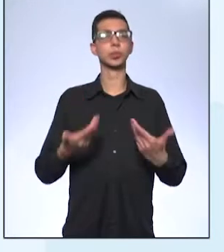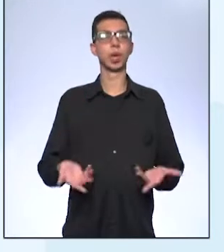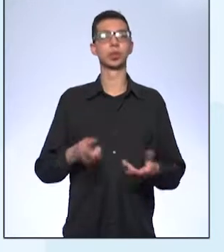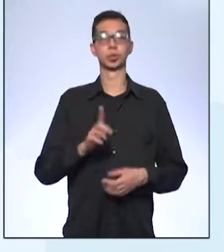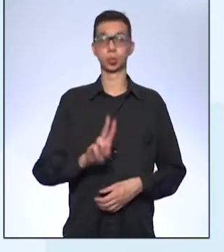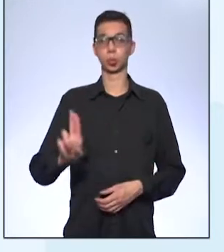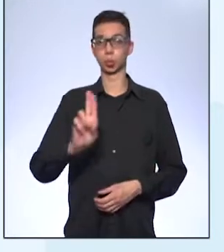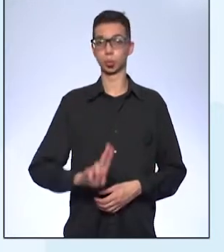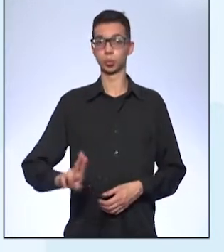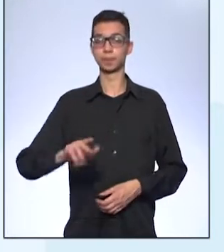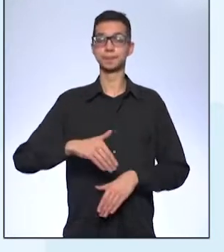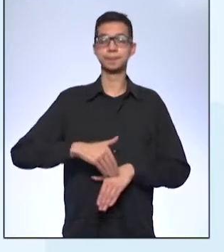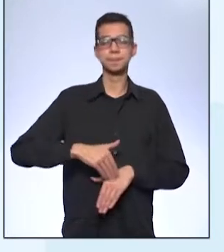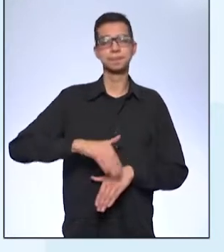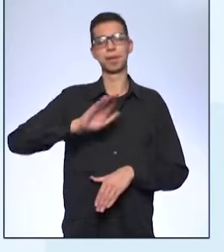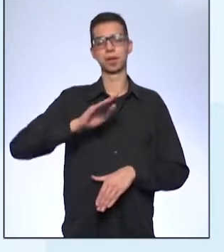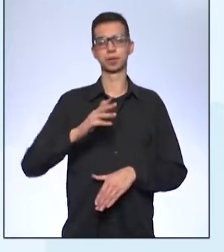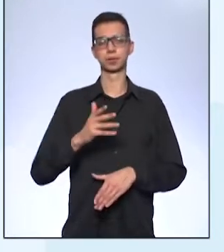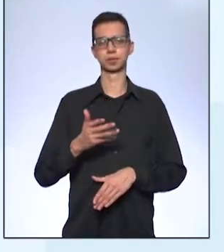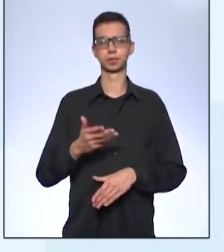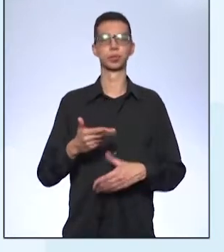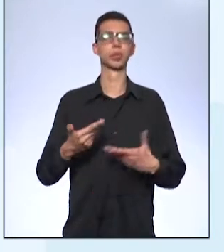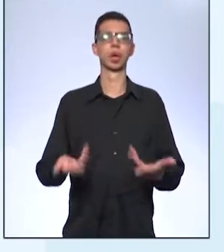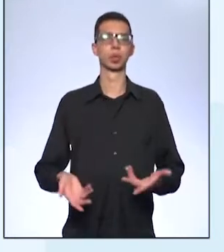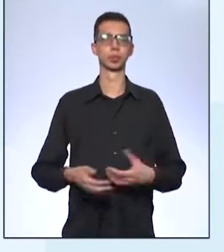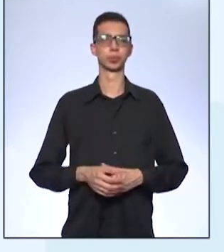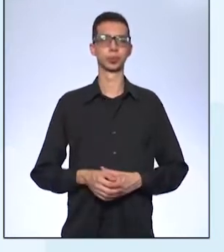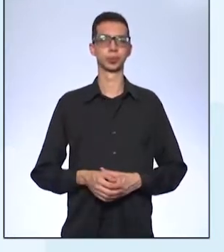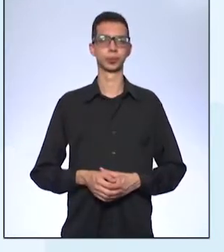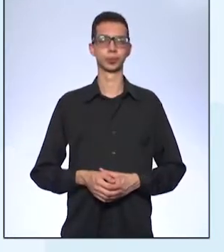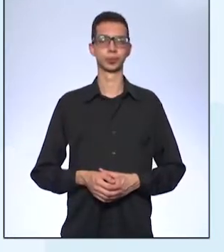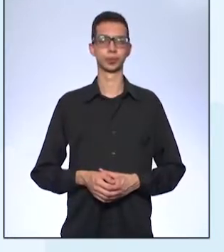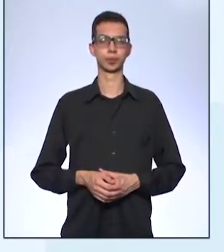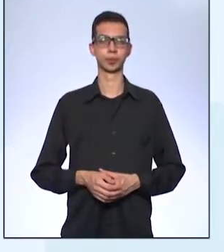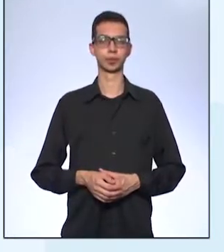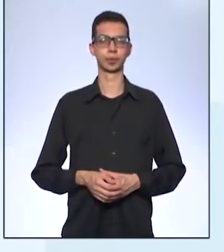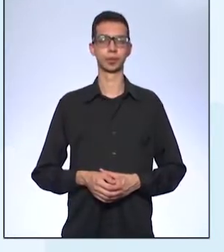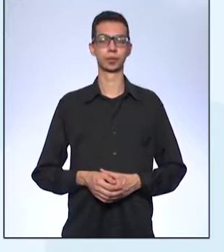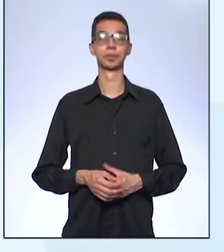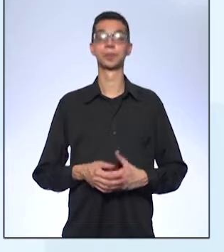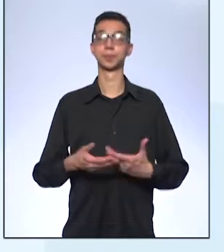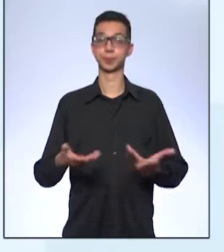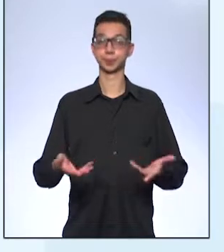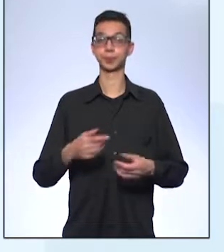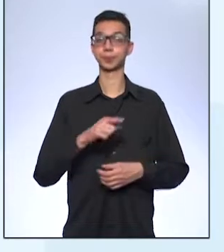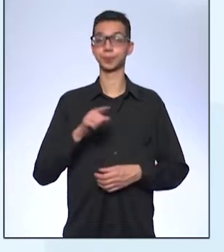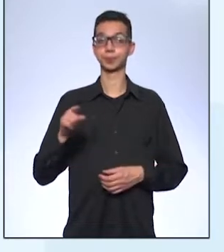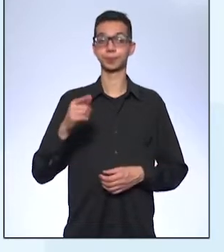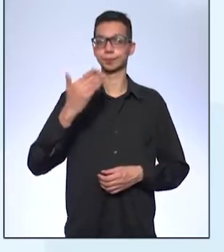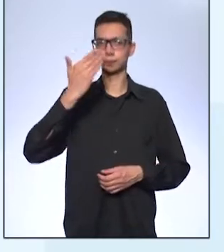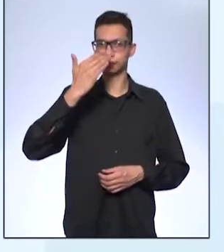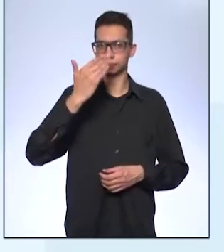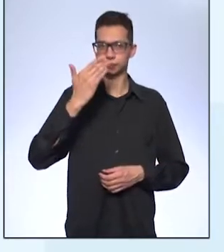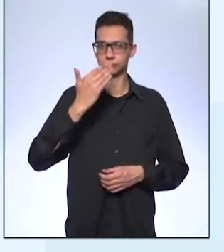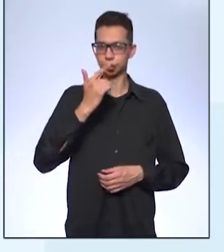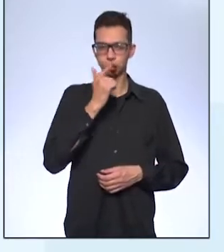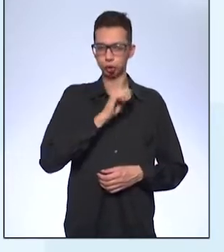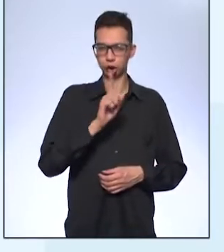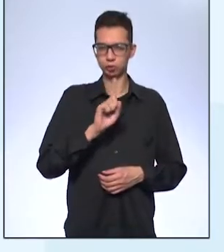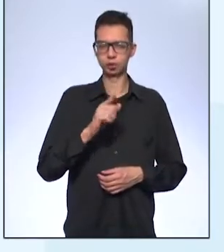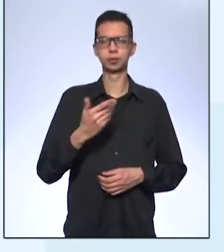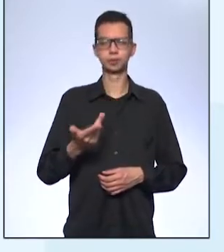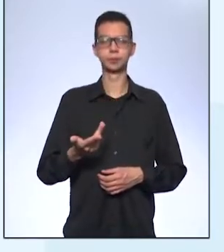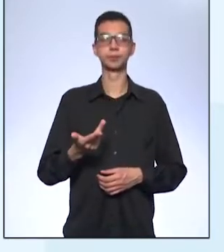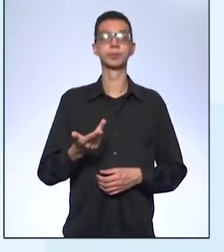usam mais na sua casa, mais usados na sua casa. Used at your home. Então, se vocês não conseguirem chegar aí, vocês virem a tela